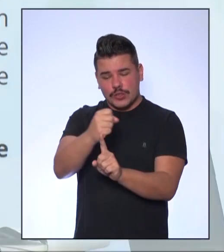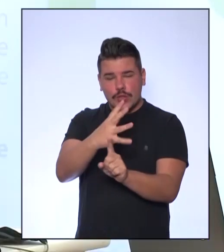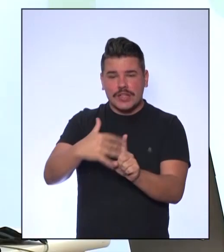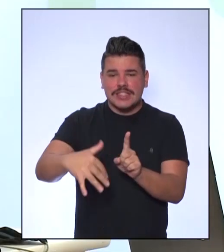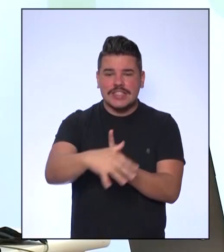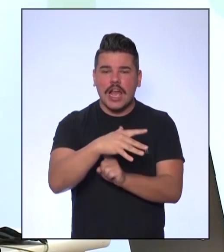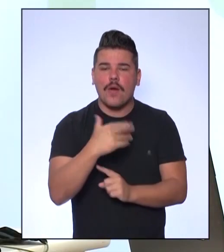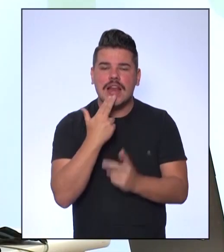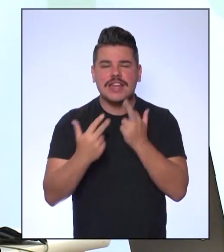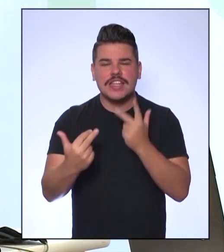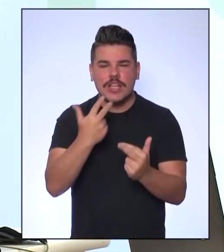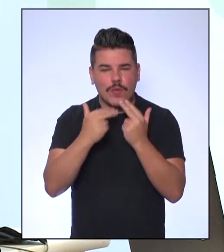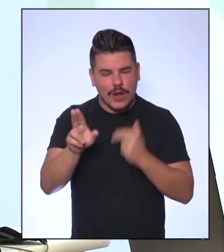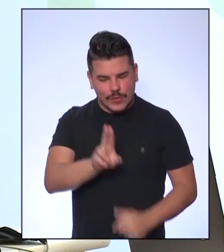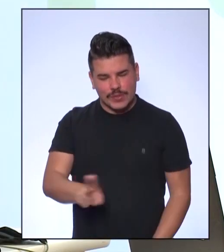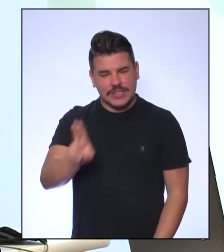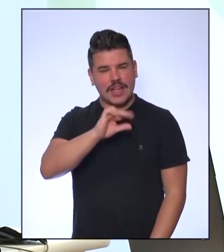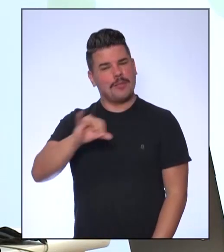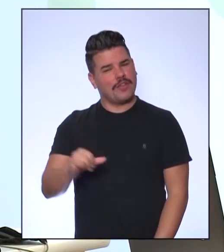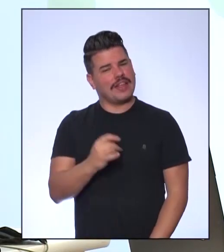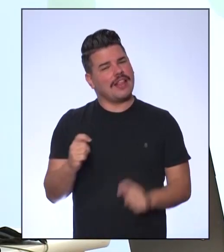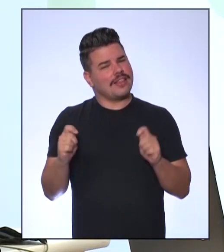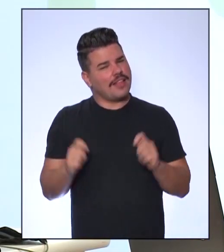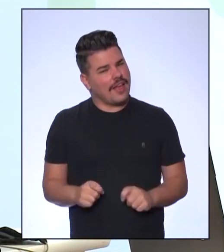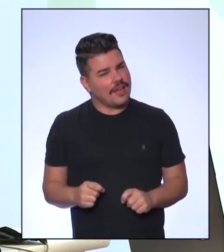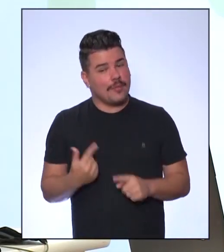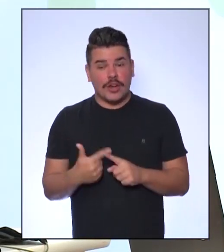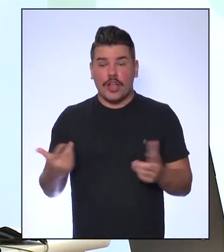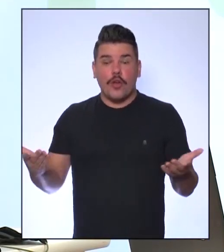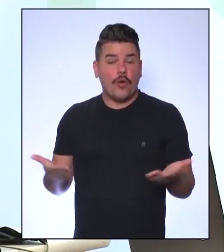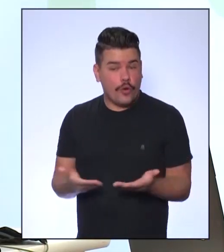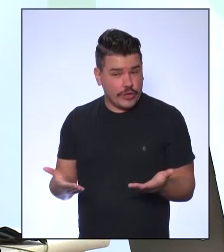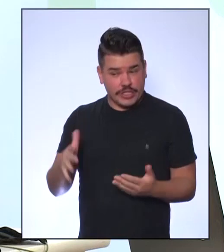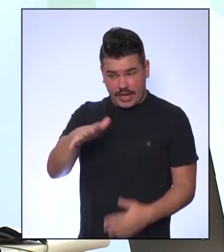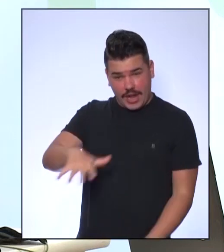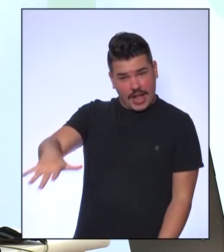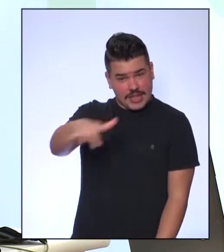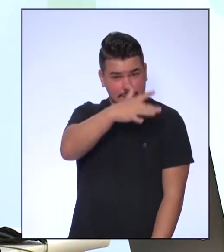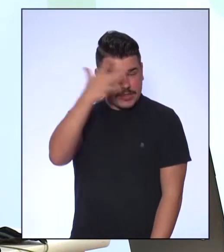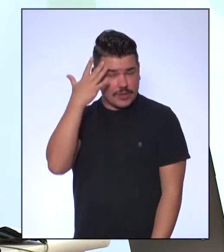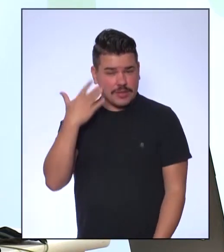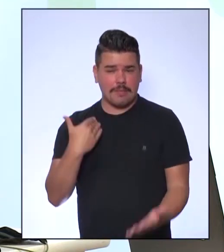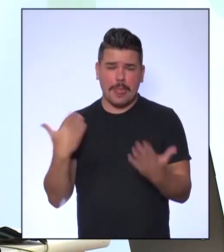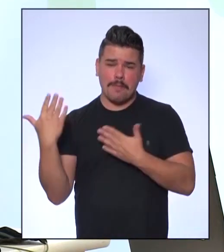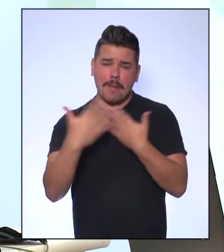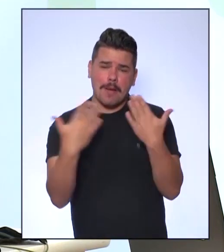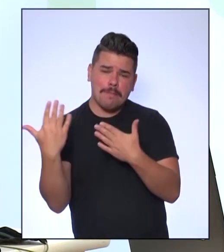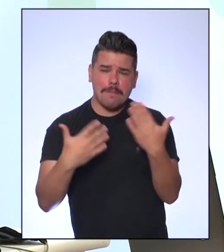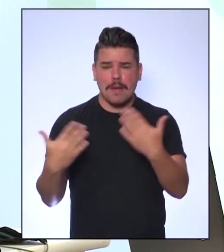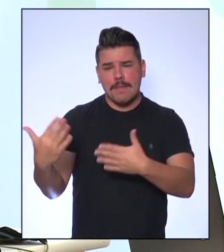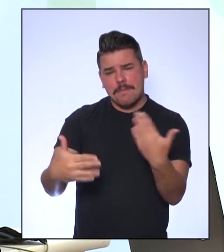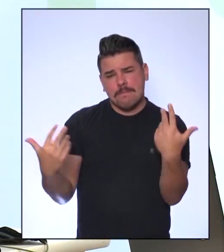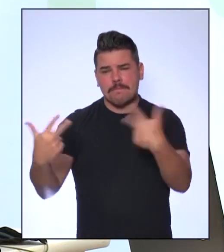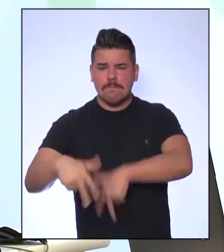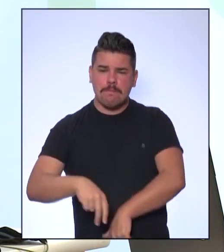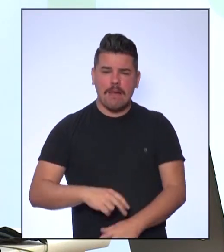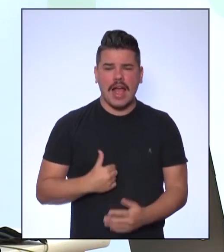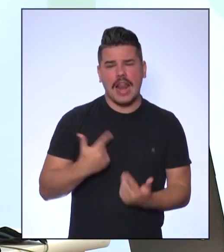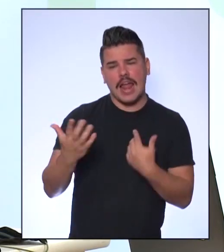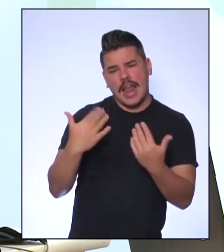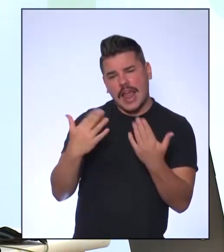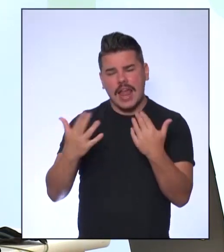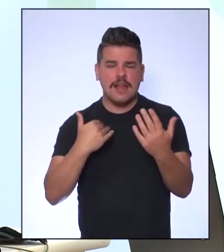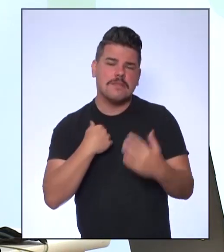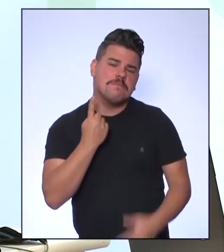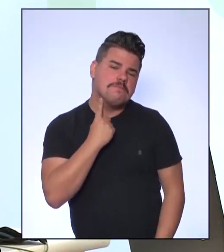porque as pessoas hoje, né, se comunicam de forma peculiar, usando gírias, se